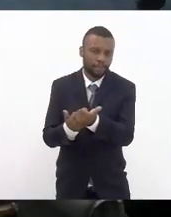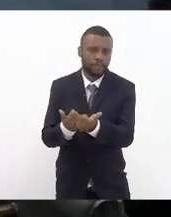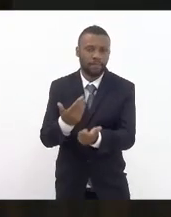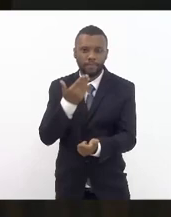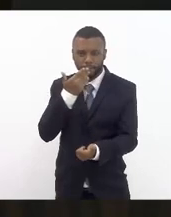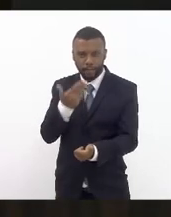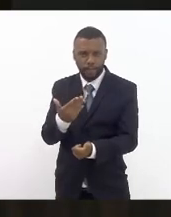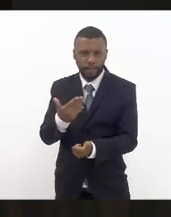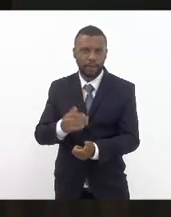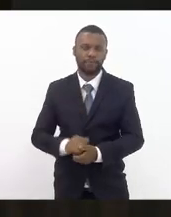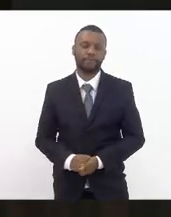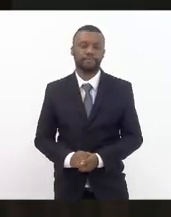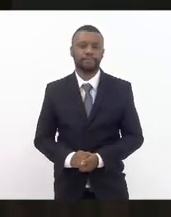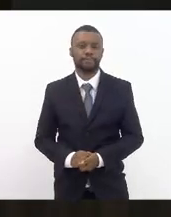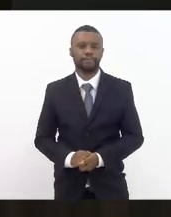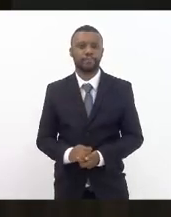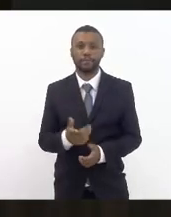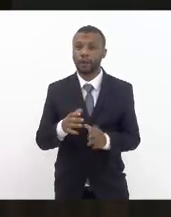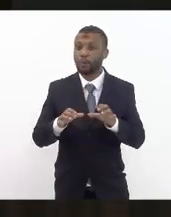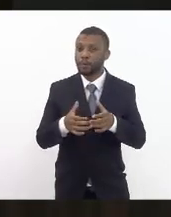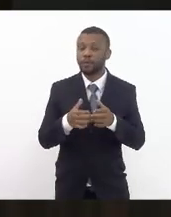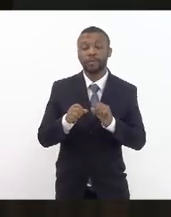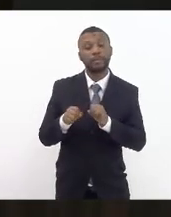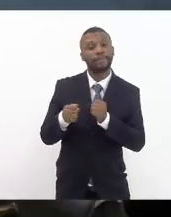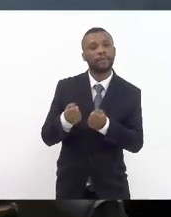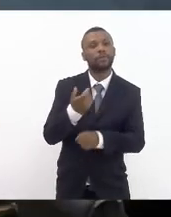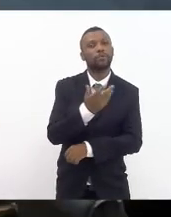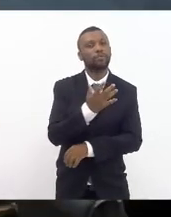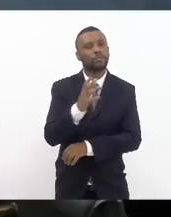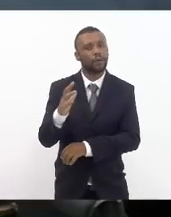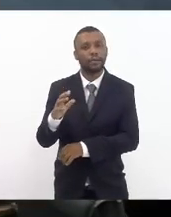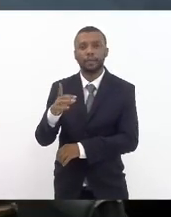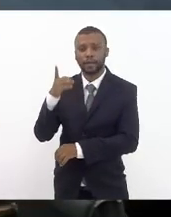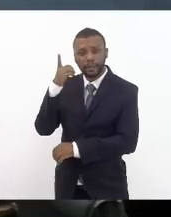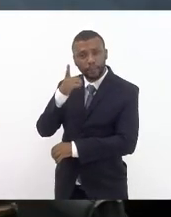Pela Comissão de Defesa do Meio Ambiente, deputado Gustavo Schmidt.